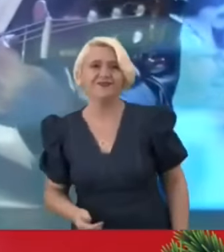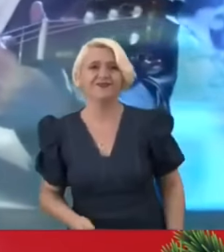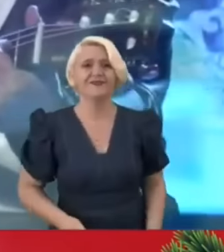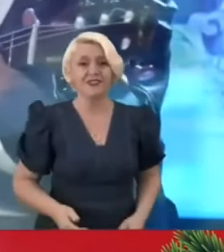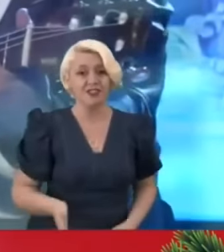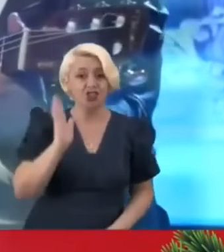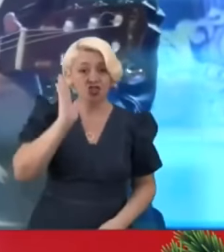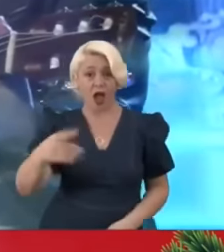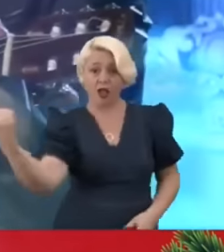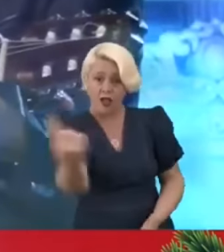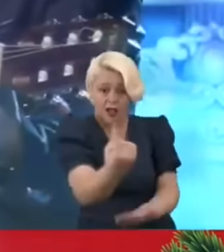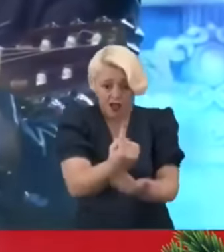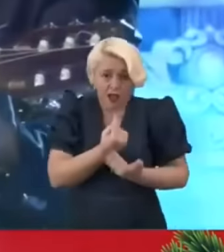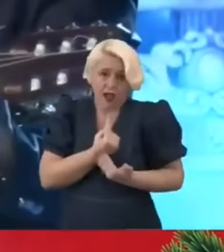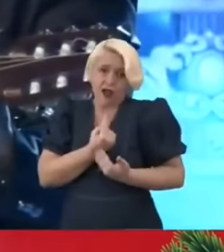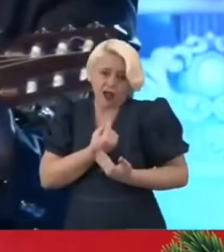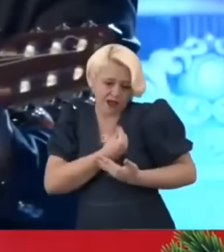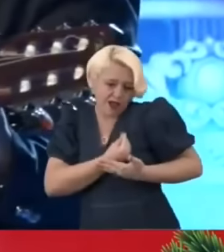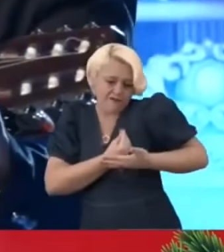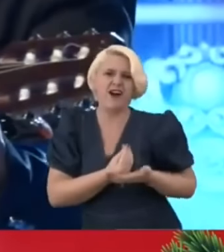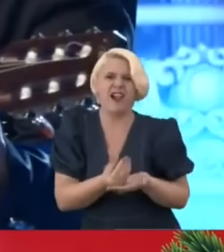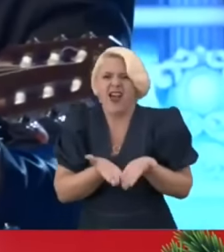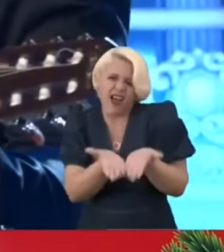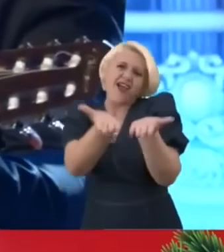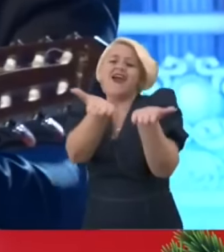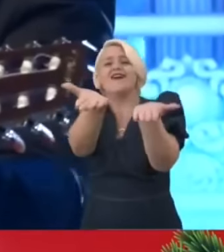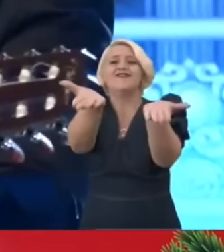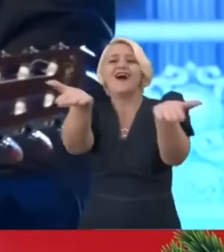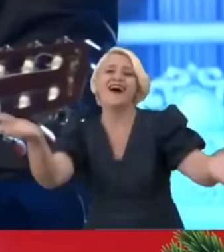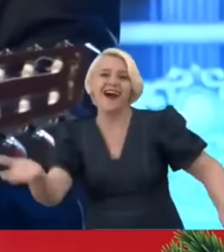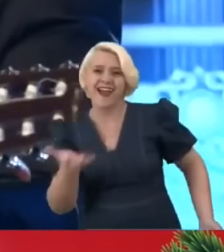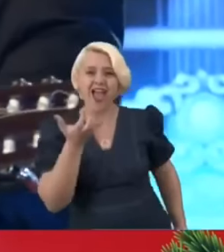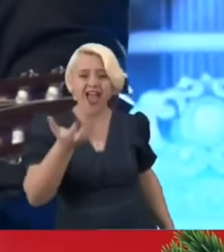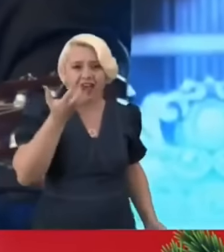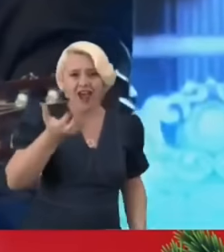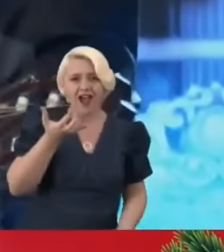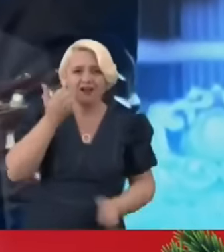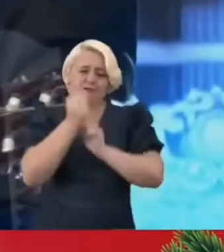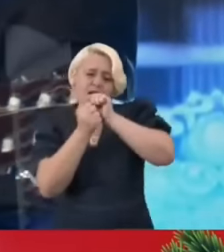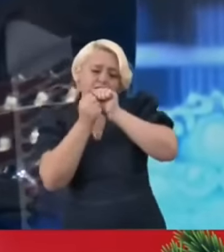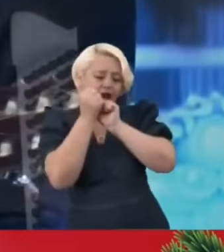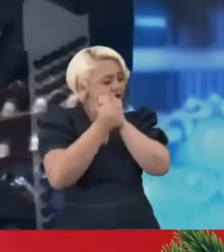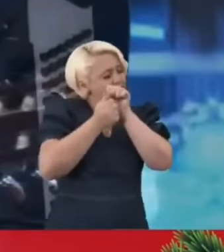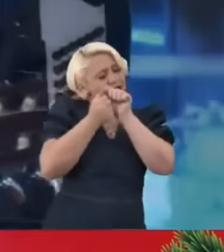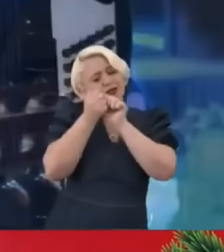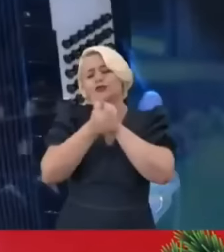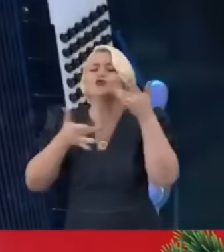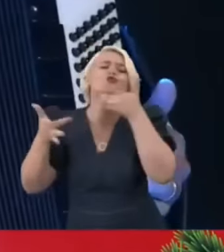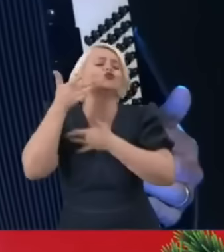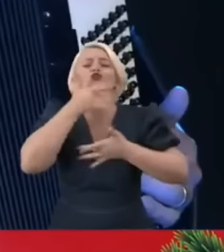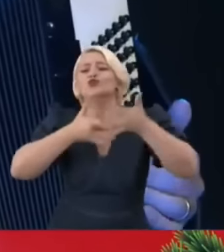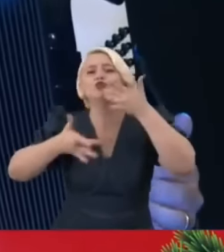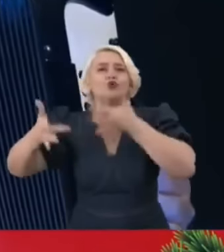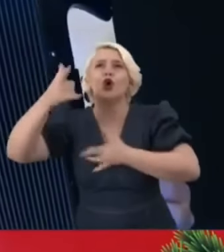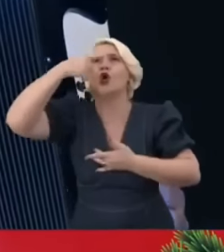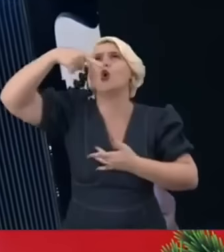E já que entrou na minha vida, leve toda sua. Quero aquele beijo de varanda e a lua